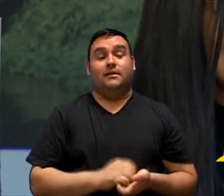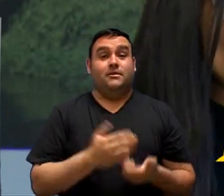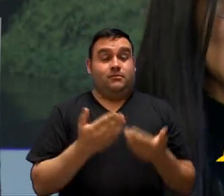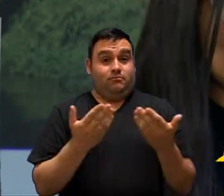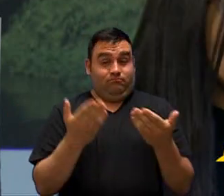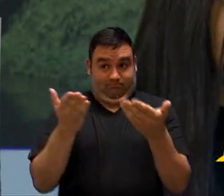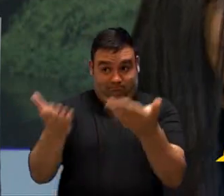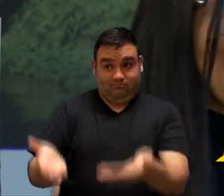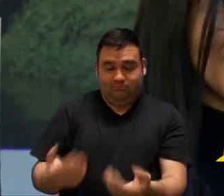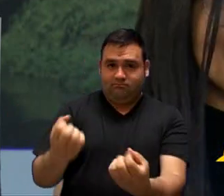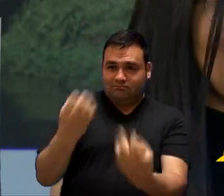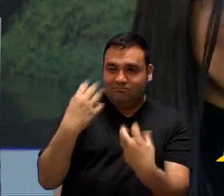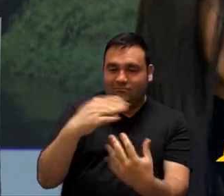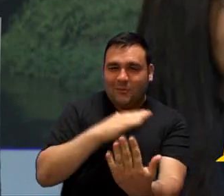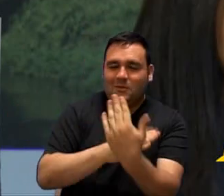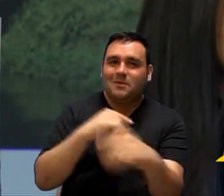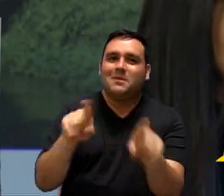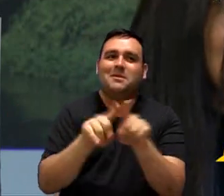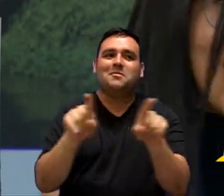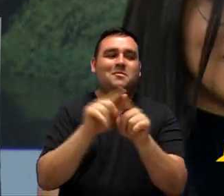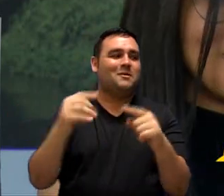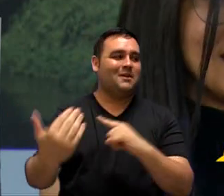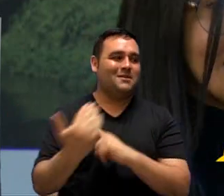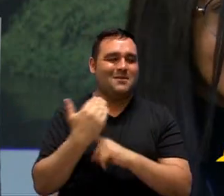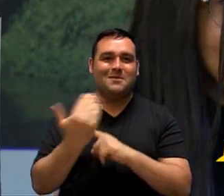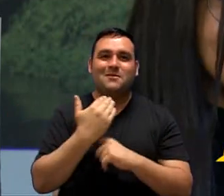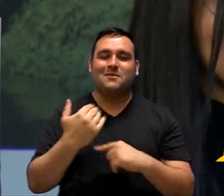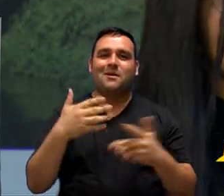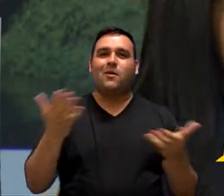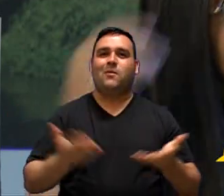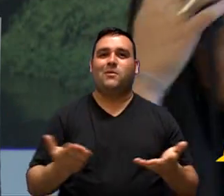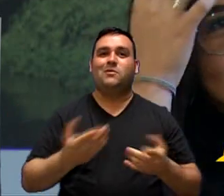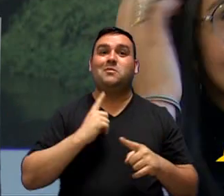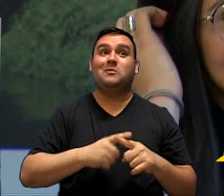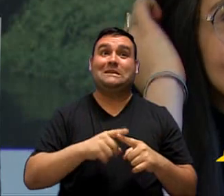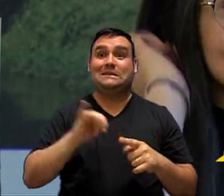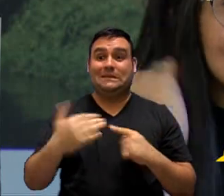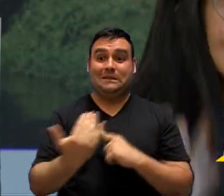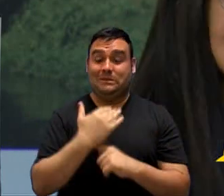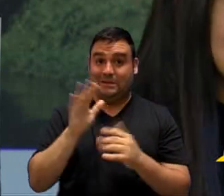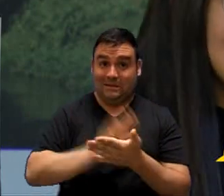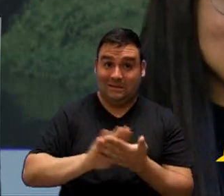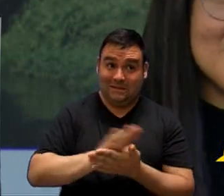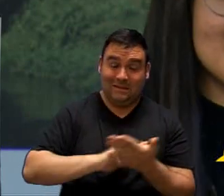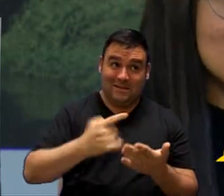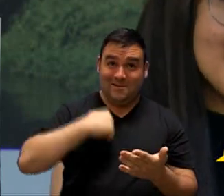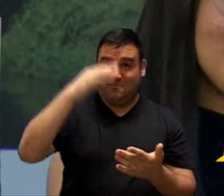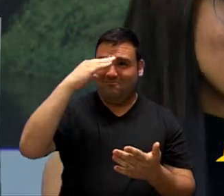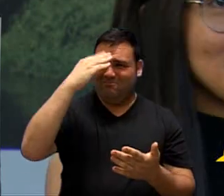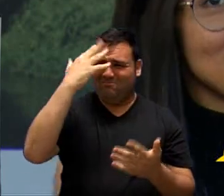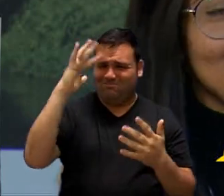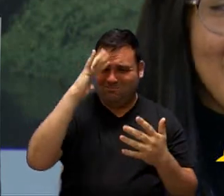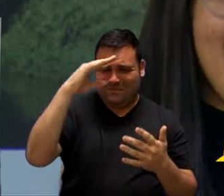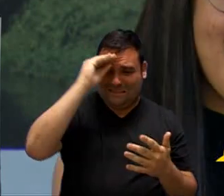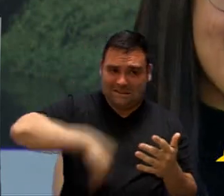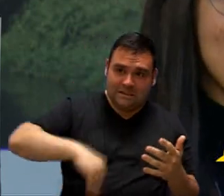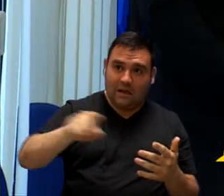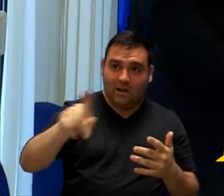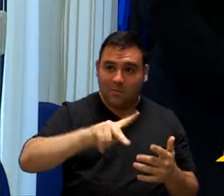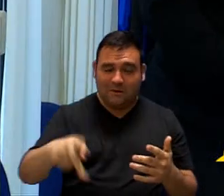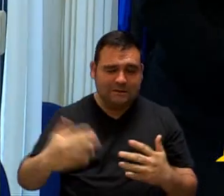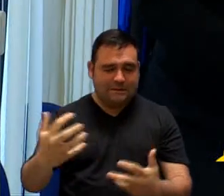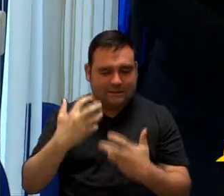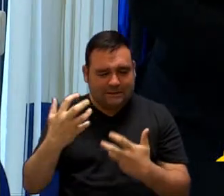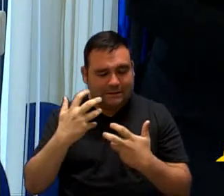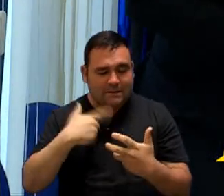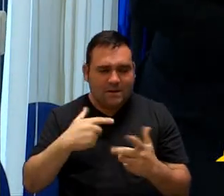Você me ensinou muita coisa e obrigada por ter me apoiado para estar aqui, senão eu nem estaria, porque eu pensei seriamente em desistir e você ficou lá